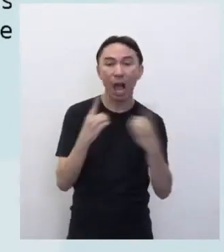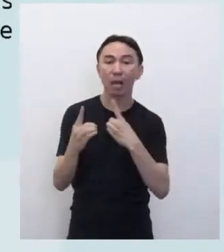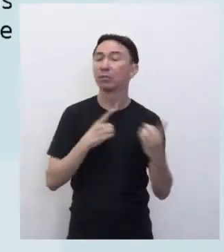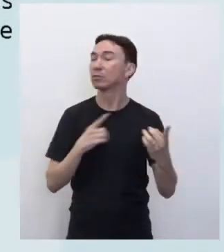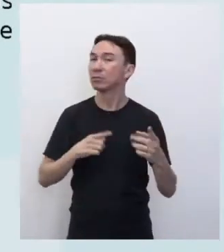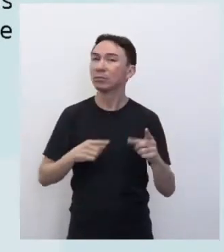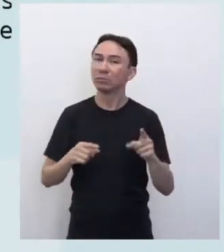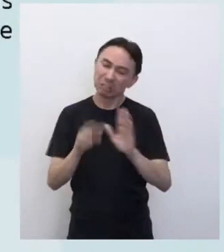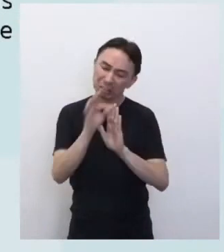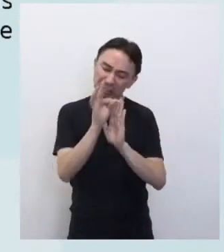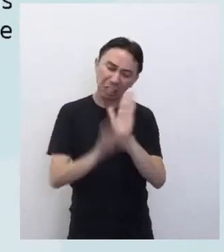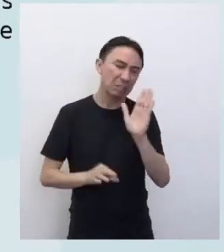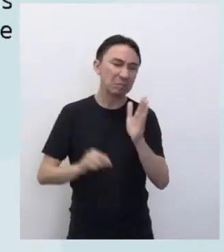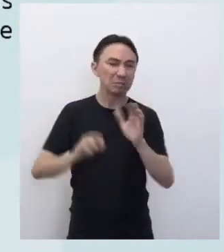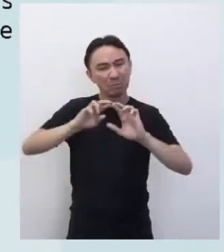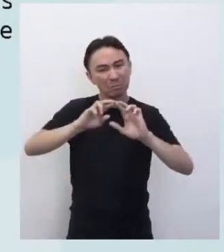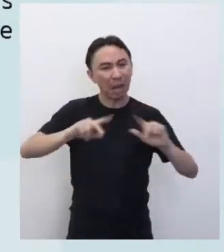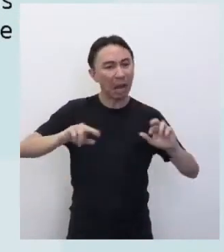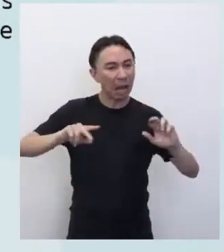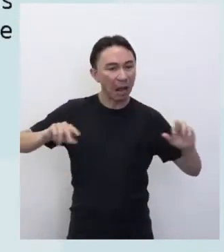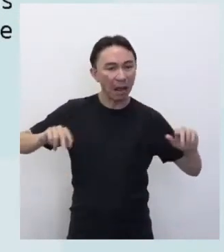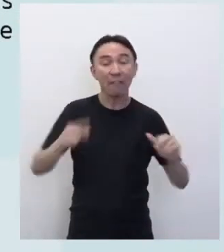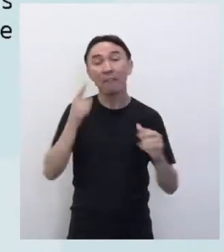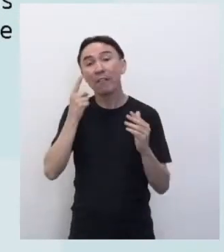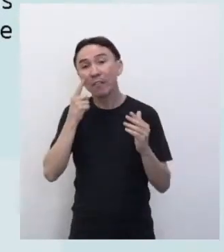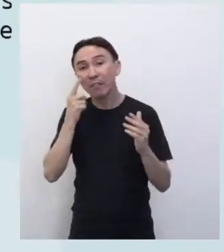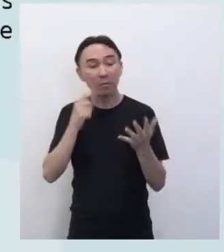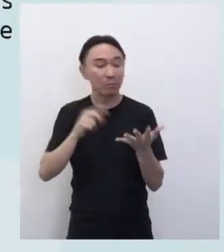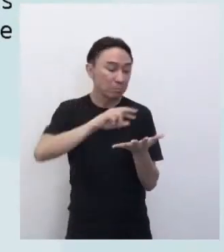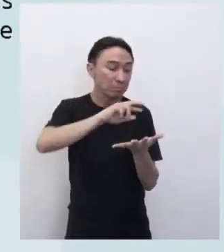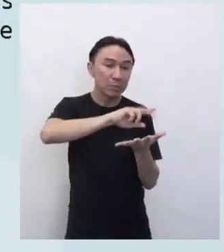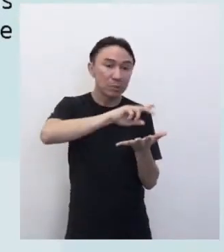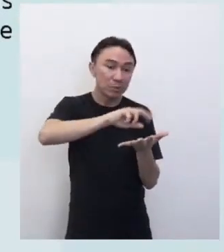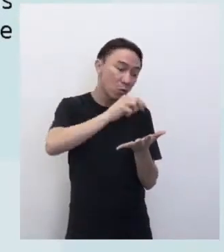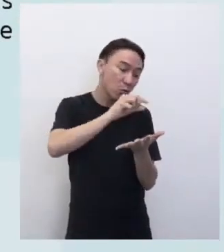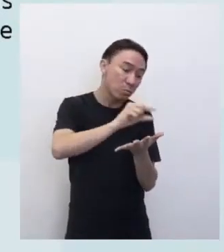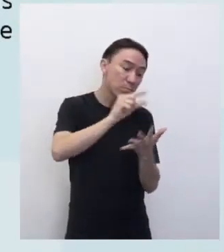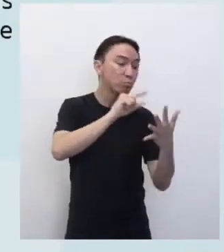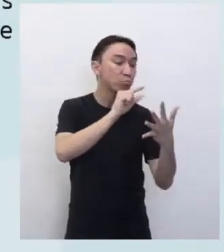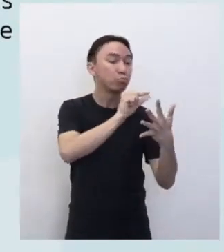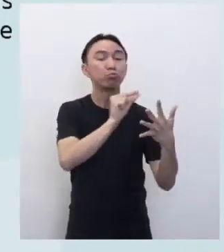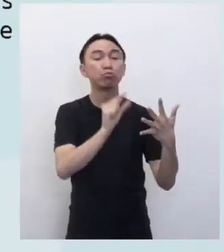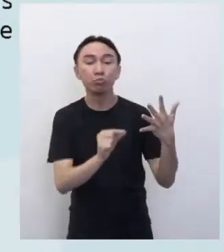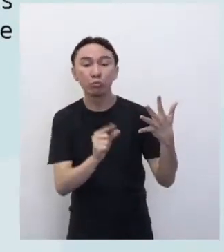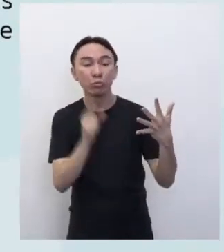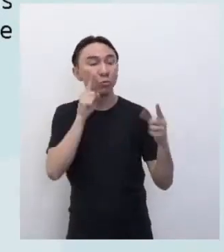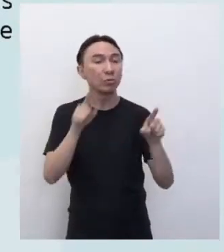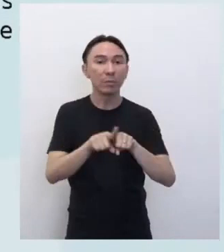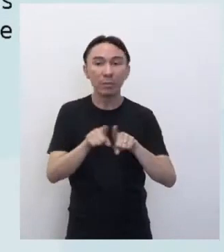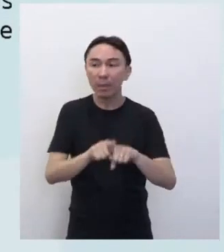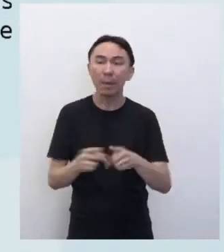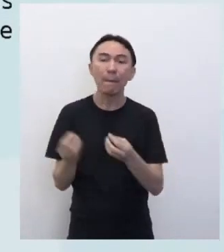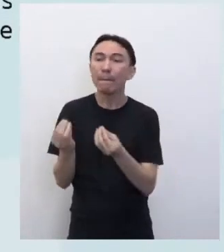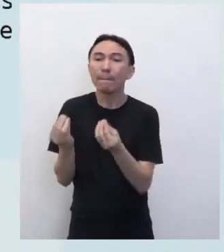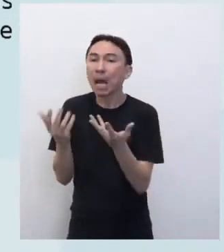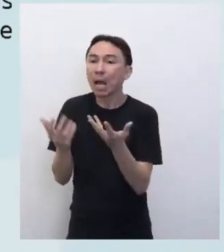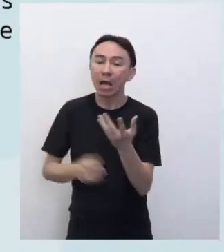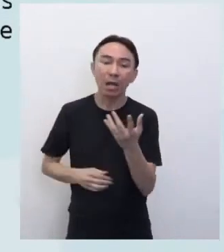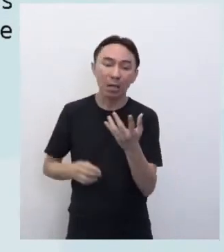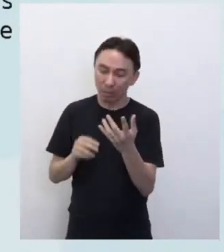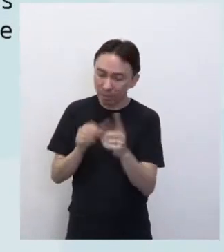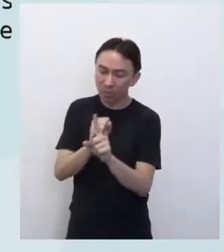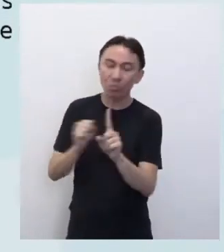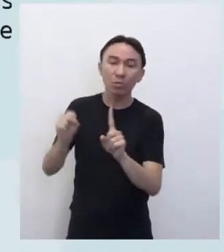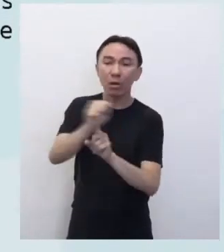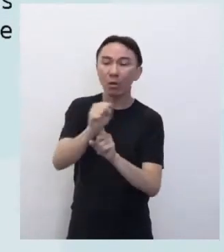diversos, inferindo seus traços característicos, bem como suas finalidades e usos sociais. E o título da aula